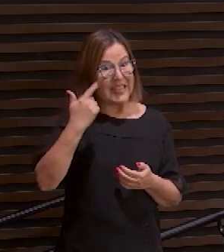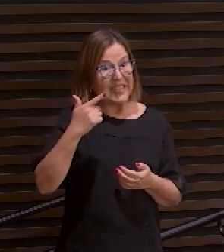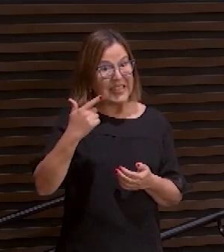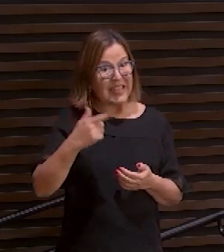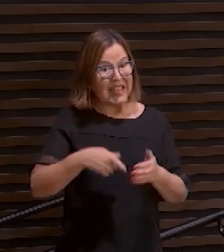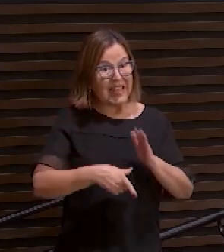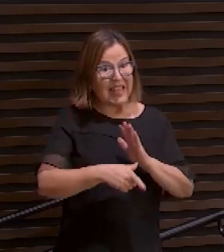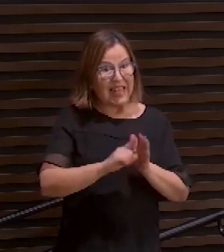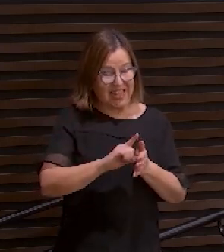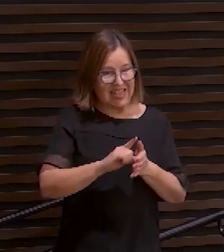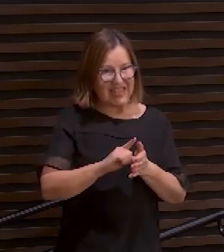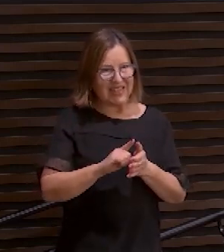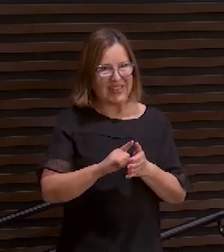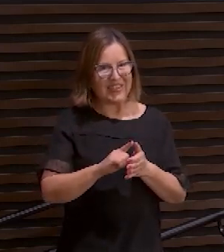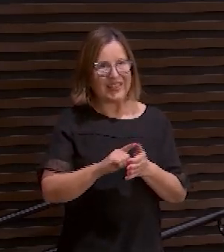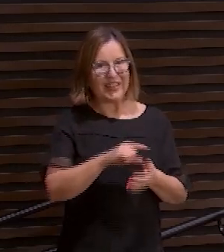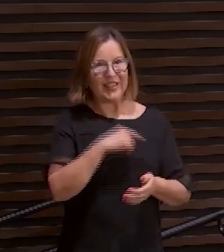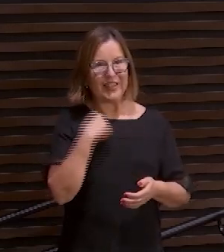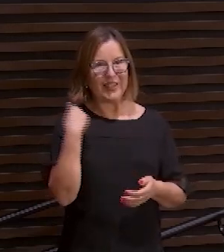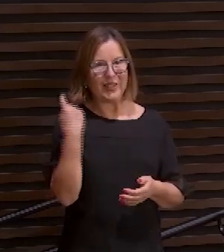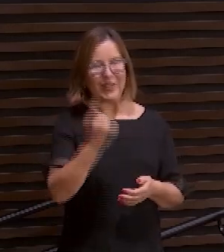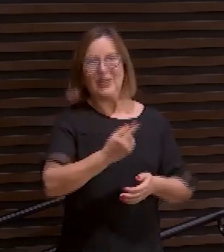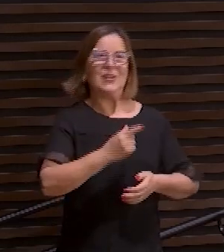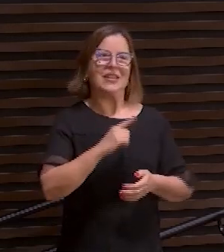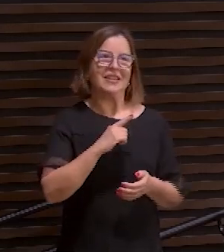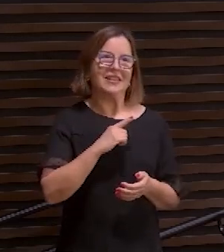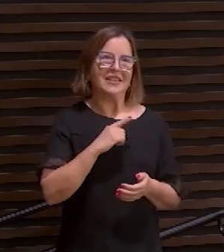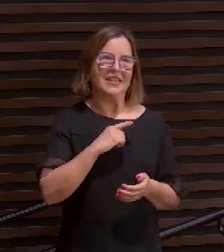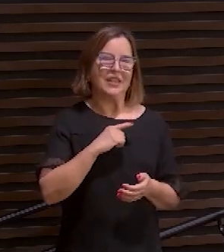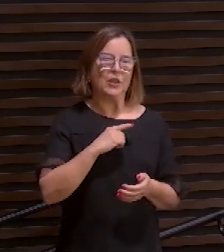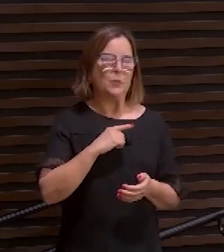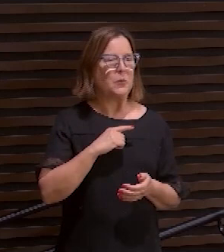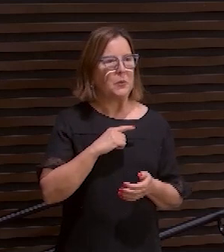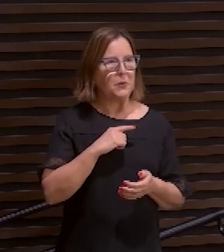E os nossos sentidos, eles são